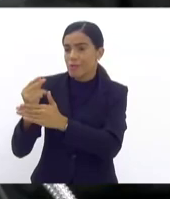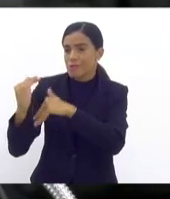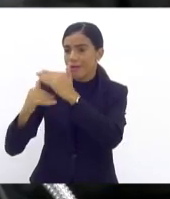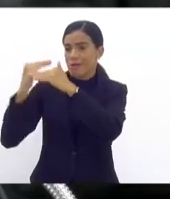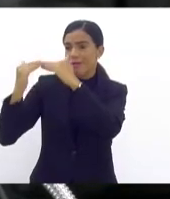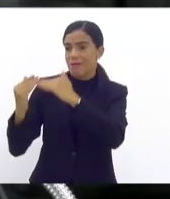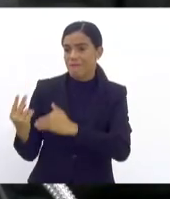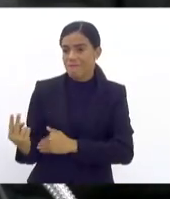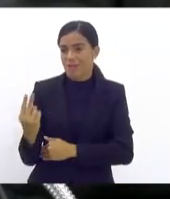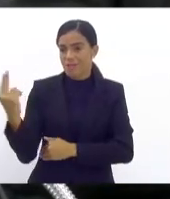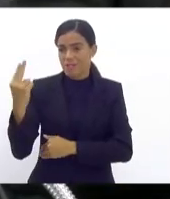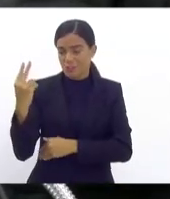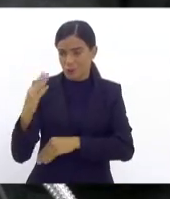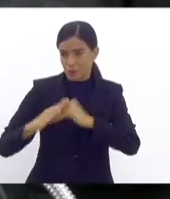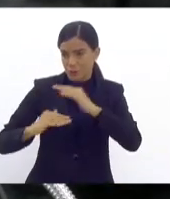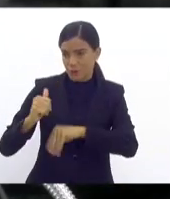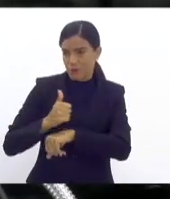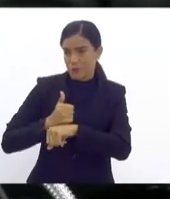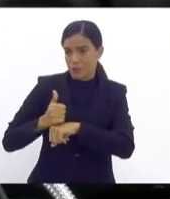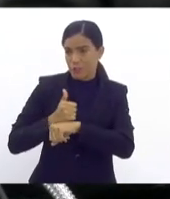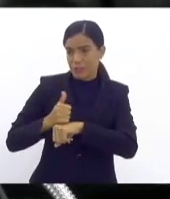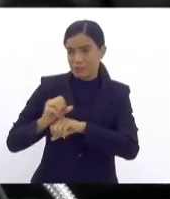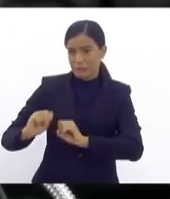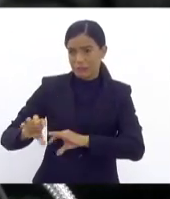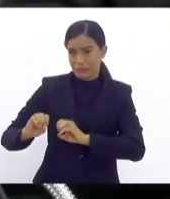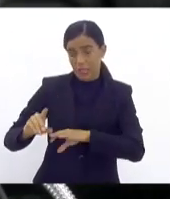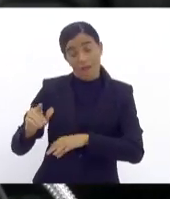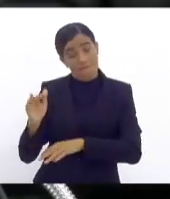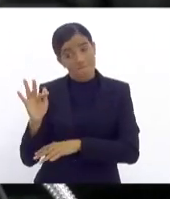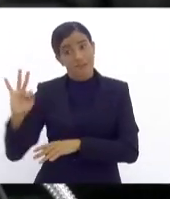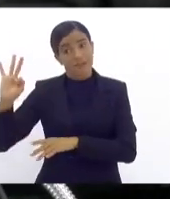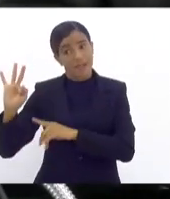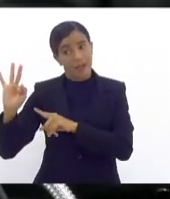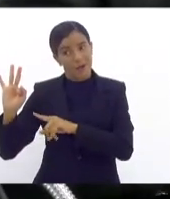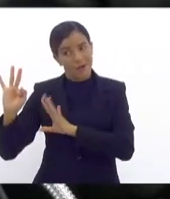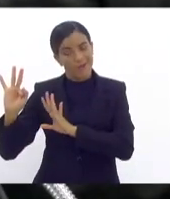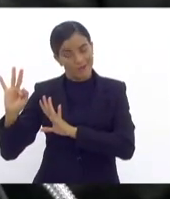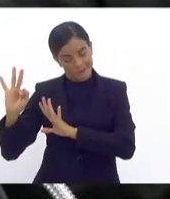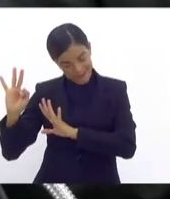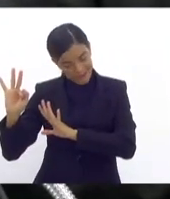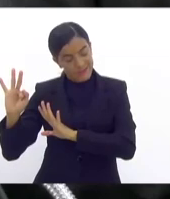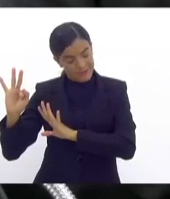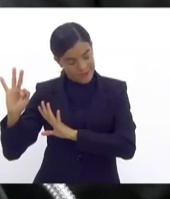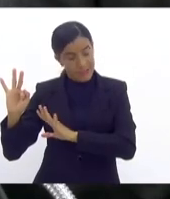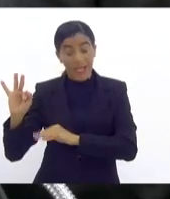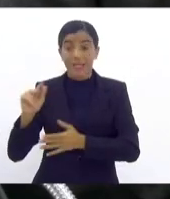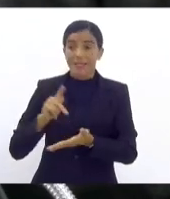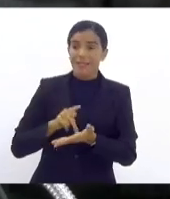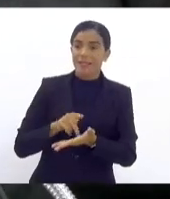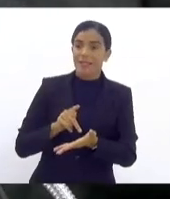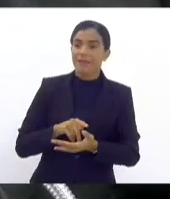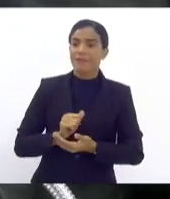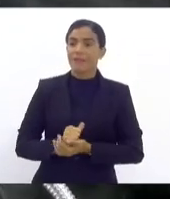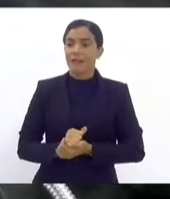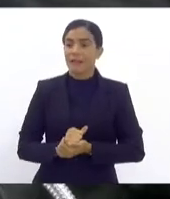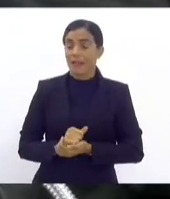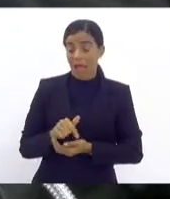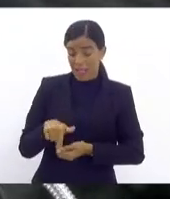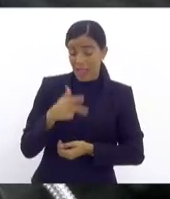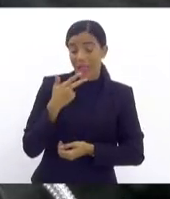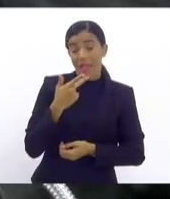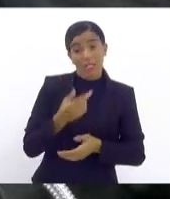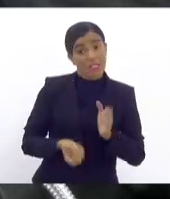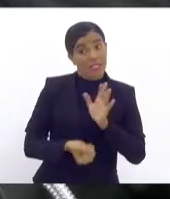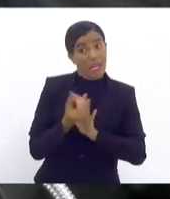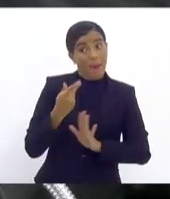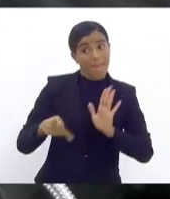dos Profissionais da Educação, o Fundeb. Que é federal. E que é federal instituído, mas, verdade, aqui, na verdade, é o estadual, né? Ele está querendo